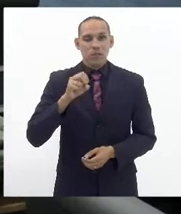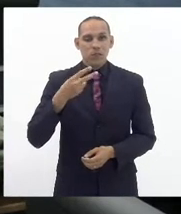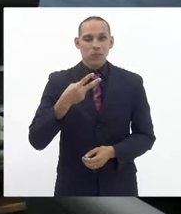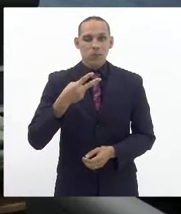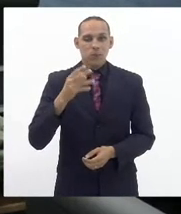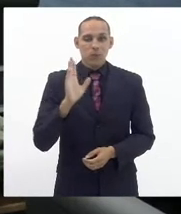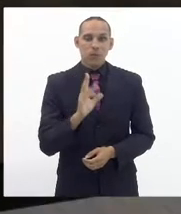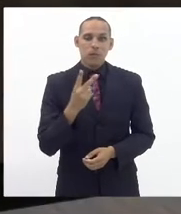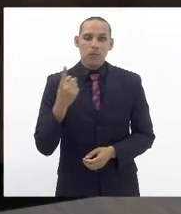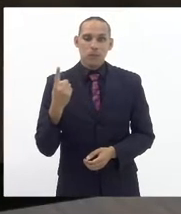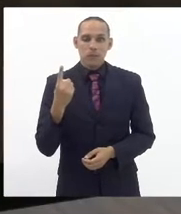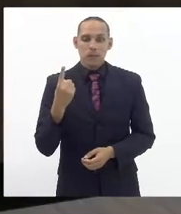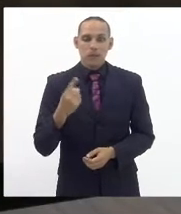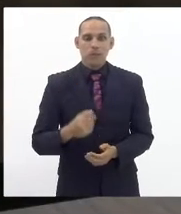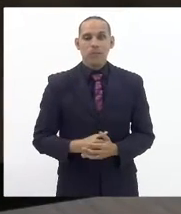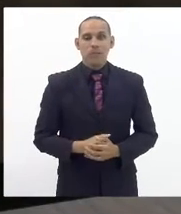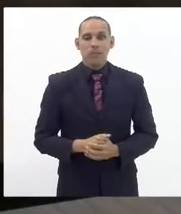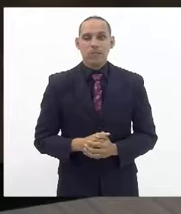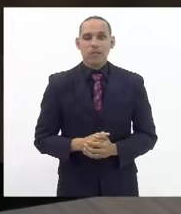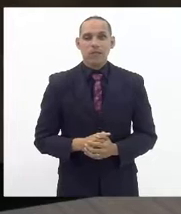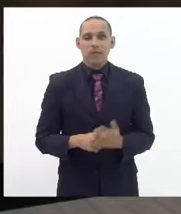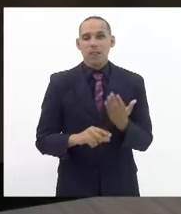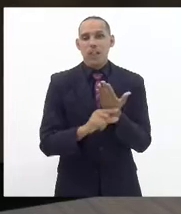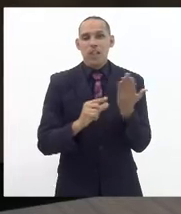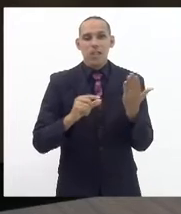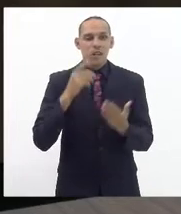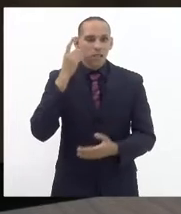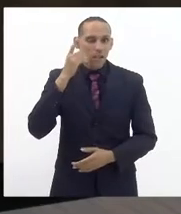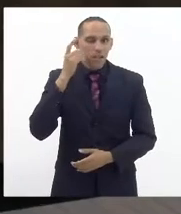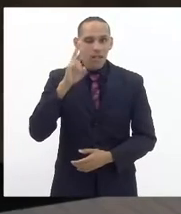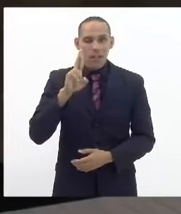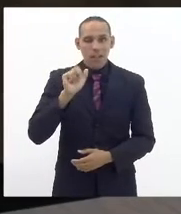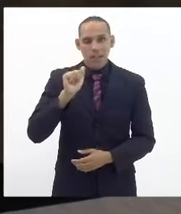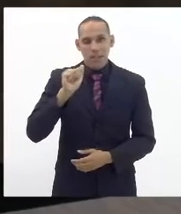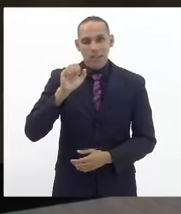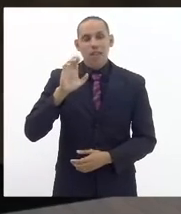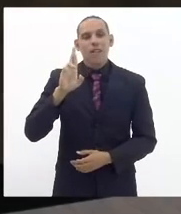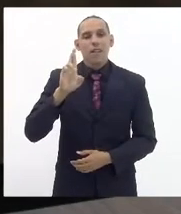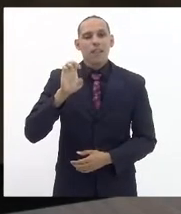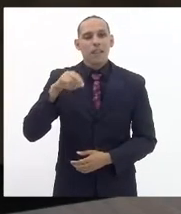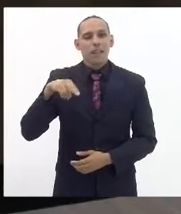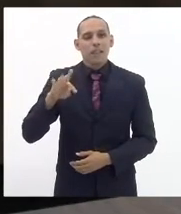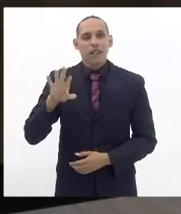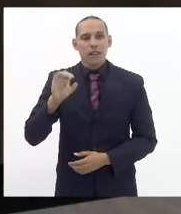4582, de 21, de autoria do deputado Renato Zaca.